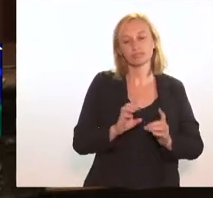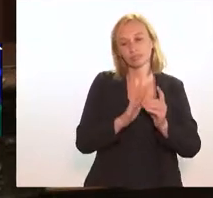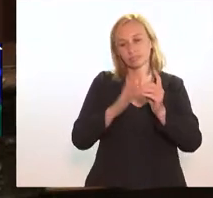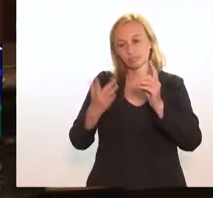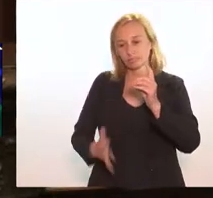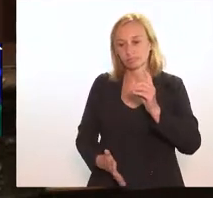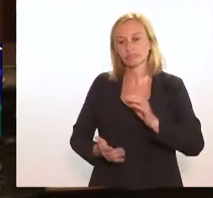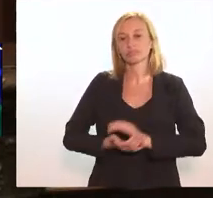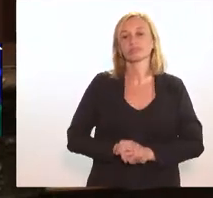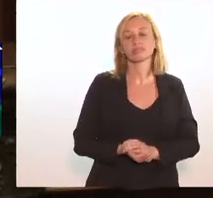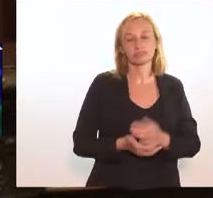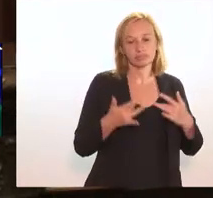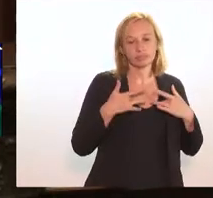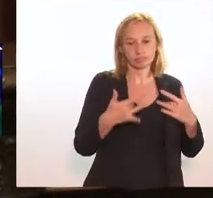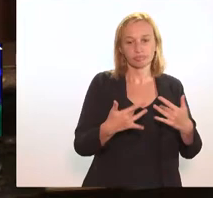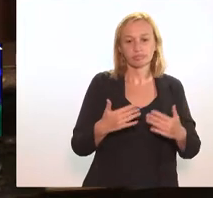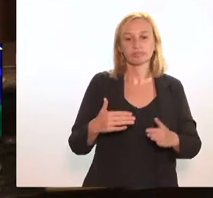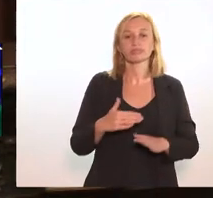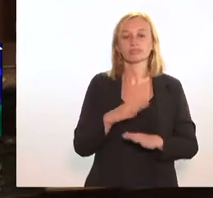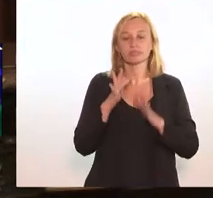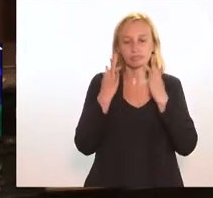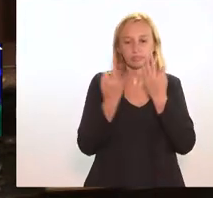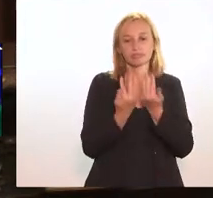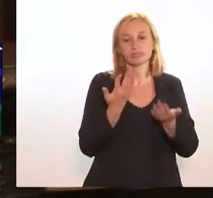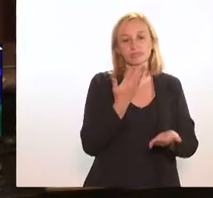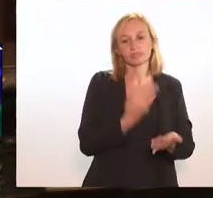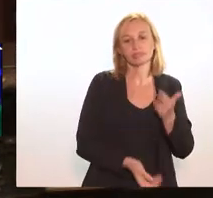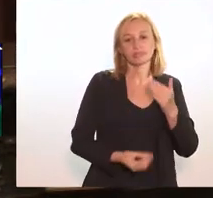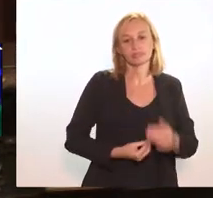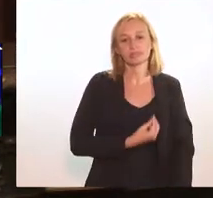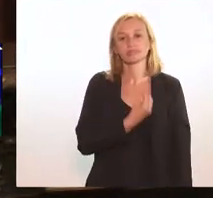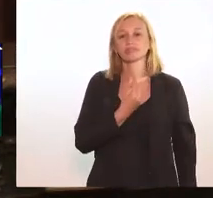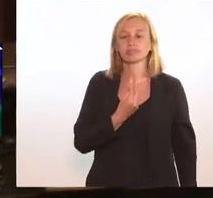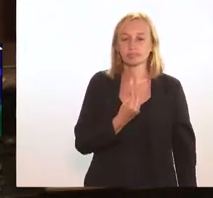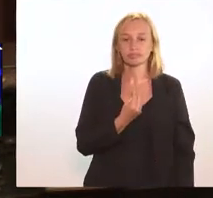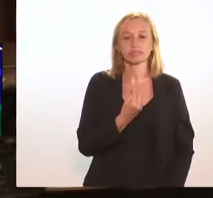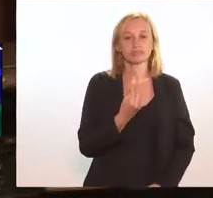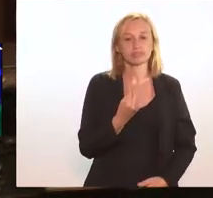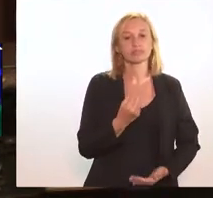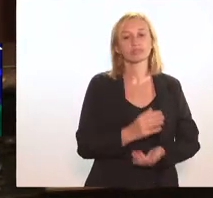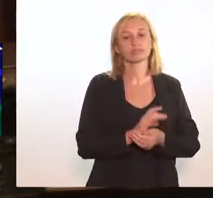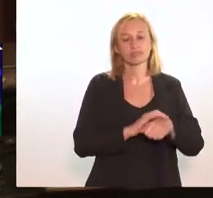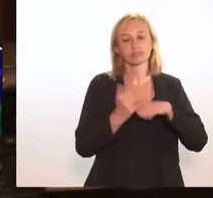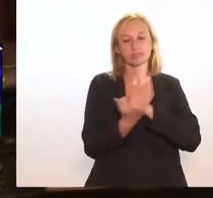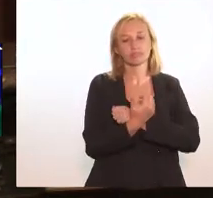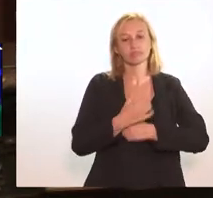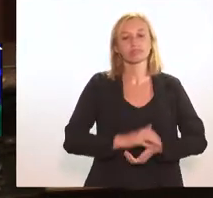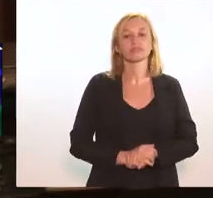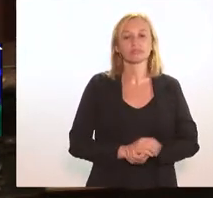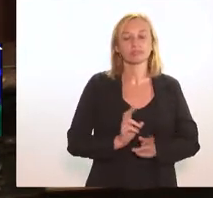e a minha solidariedade às famílias que perderam seus entes queridos para a Covid-19.